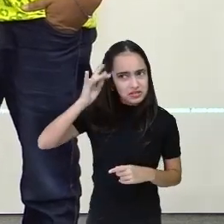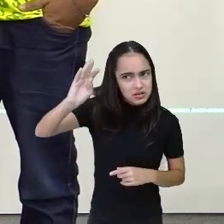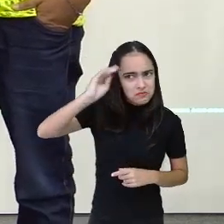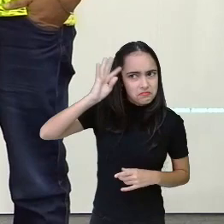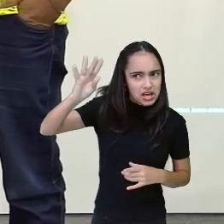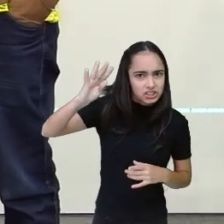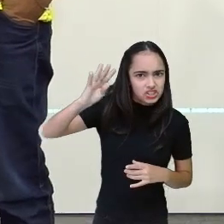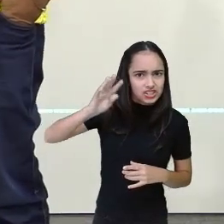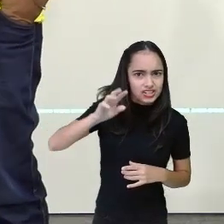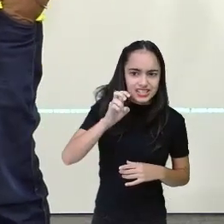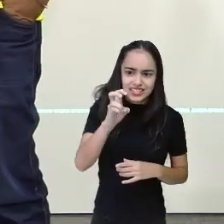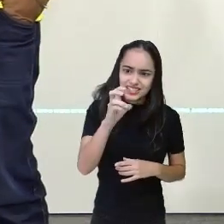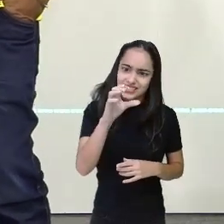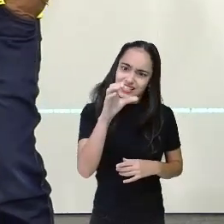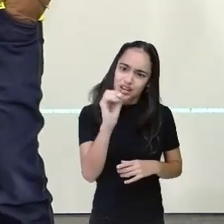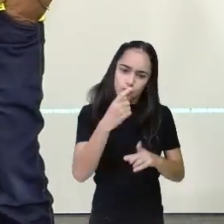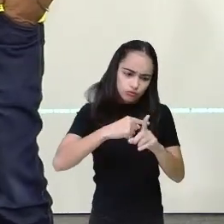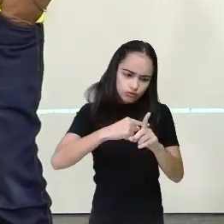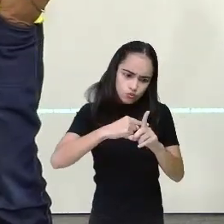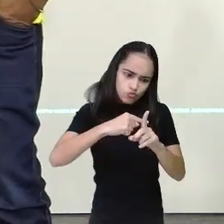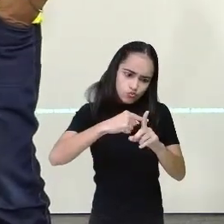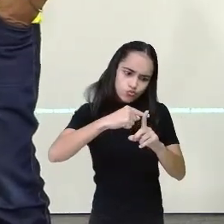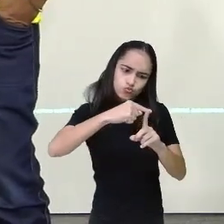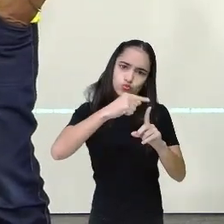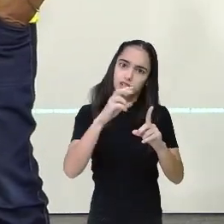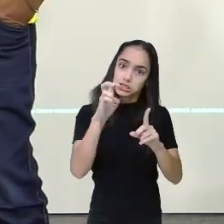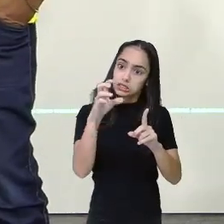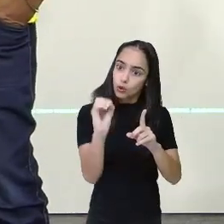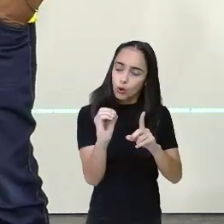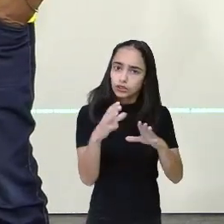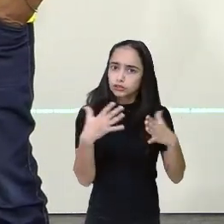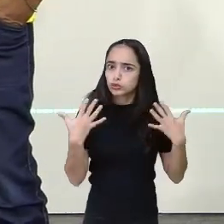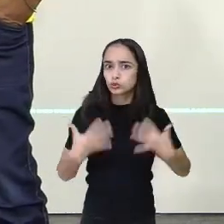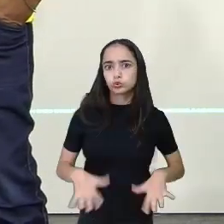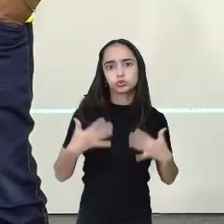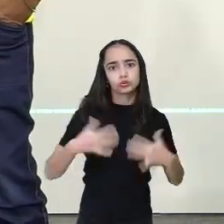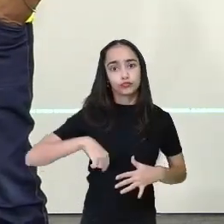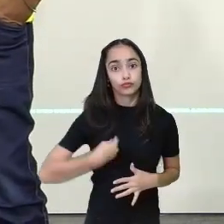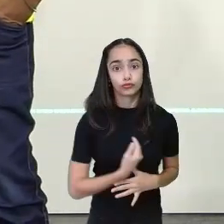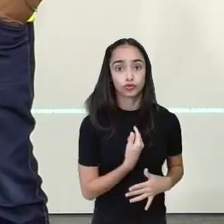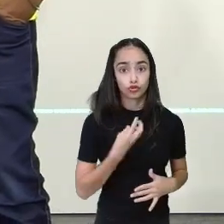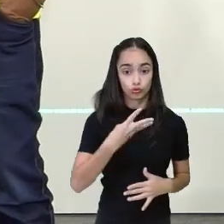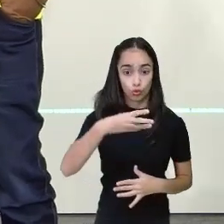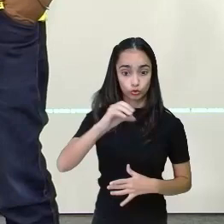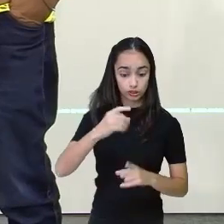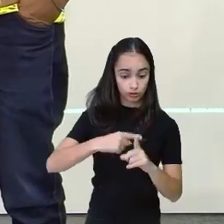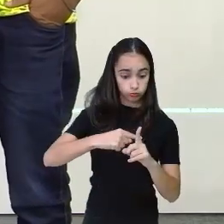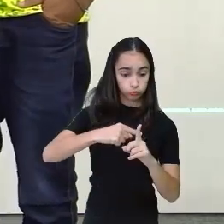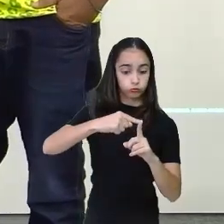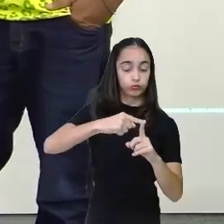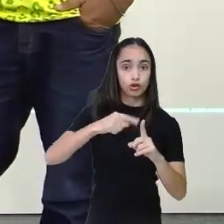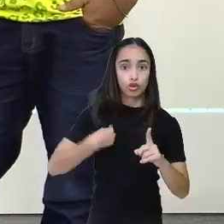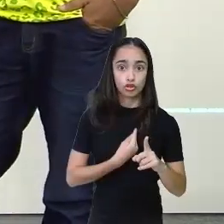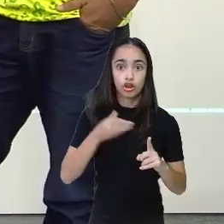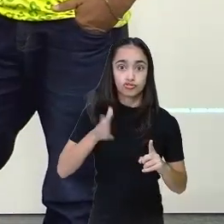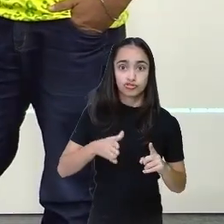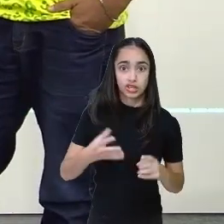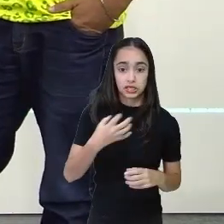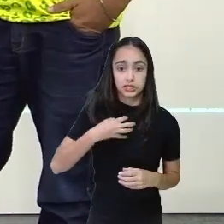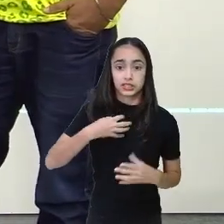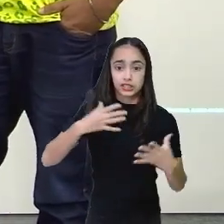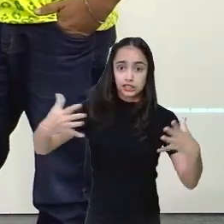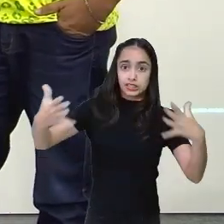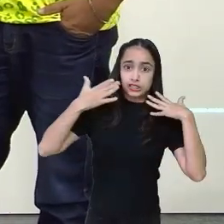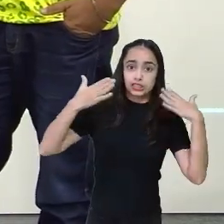é 40, 50, hein? Imagina só, a gente com 30 graus aqui, a gente já tá esbaforido, né? verdade, Morrendo de calor. é verdade. Imagina com 50,